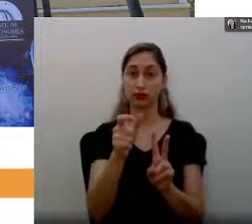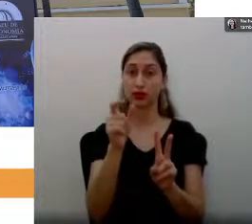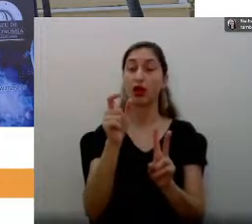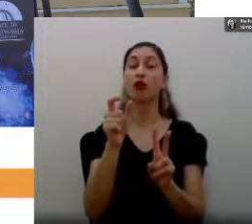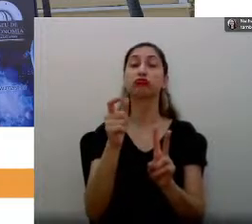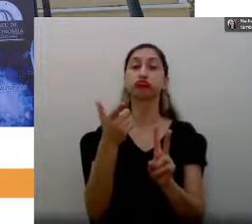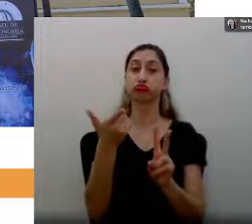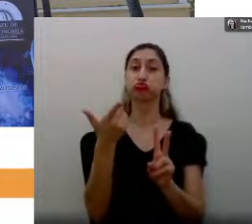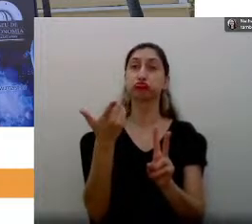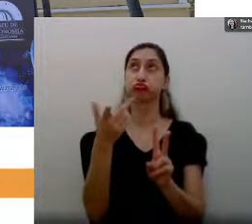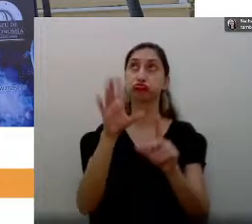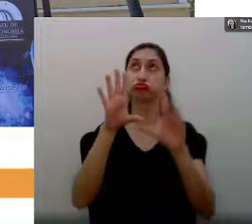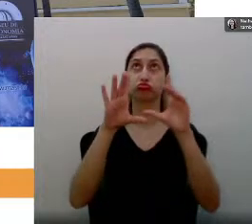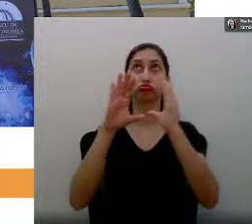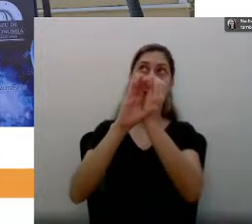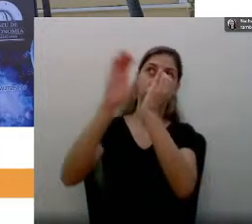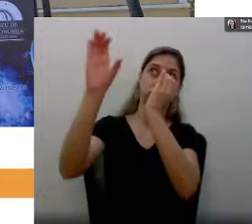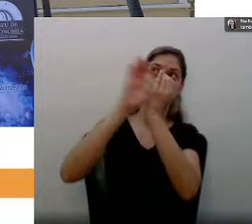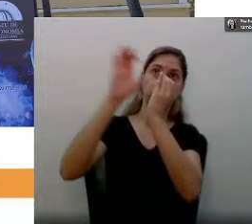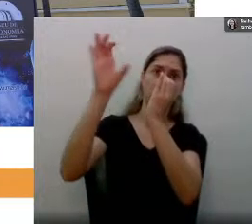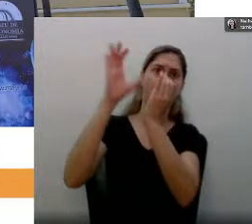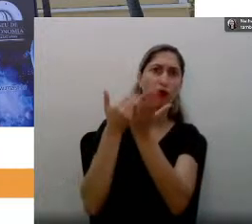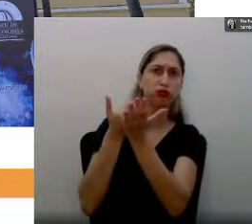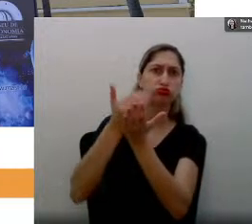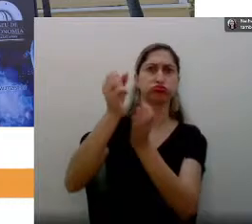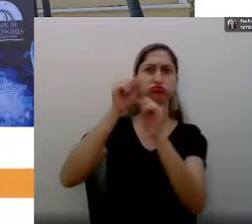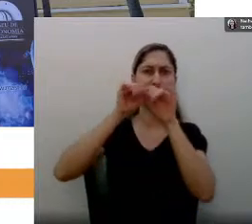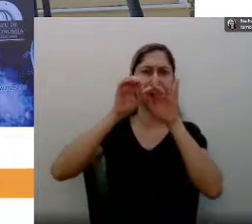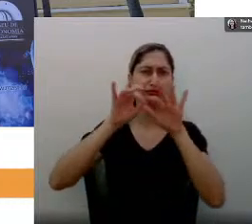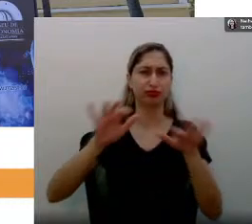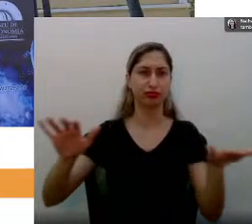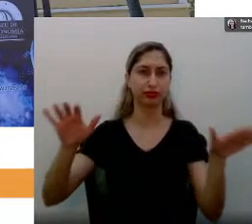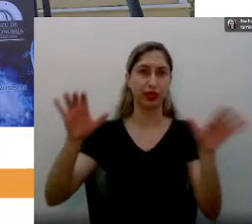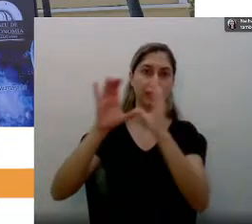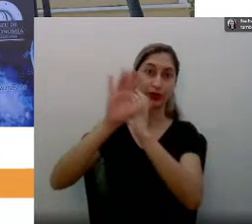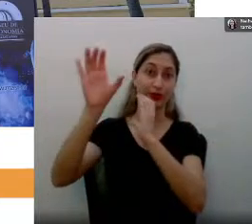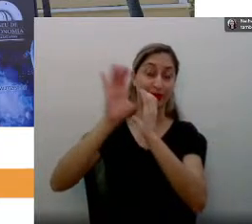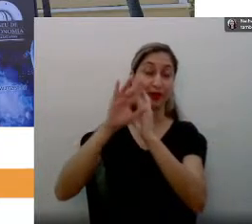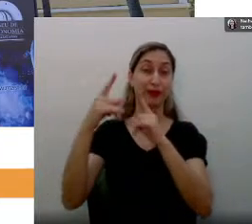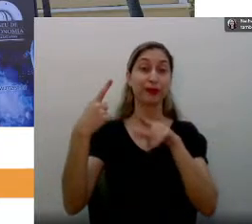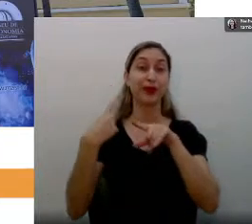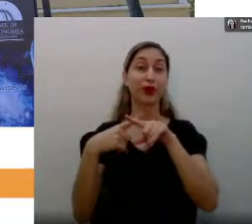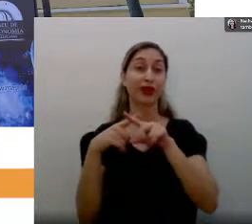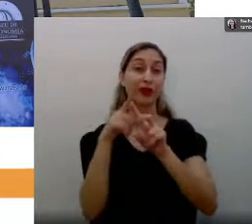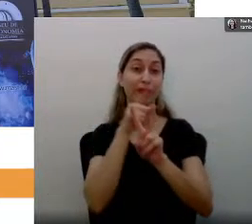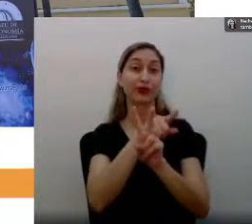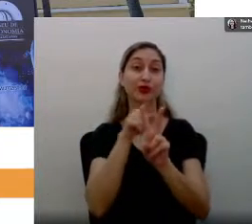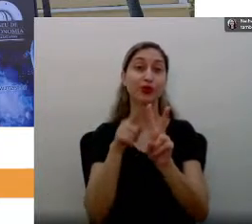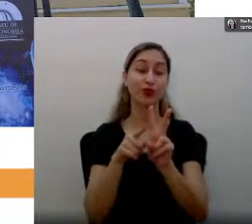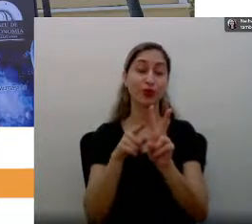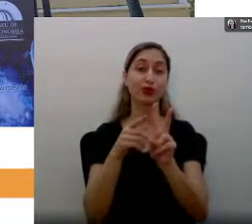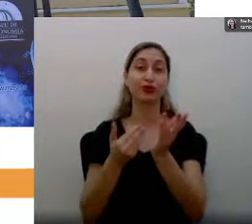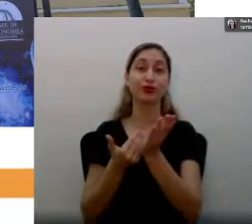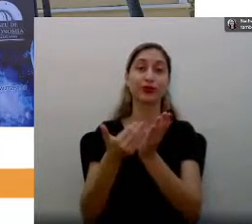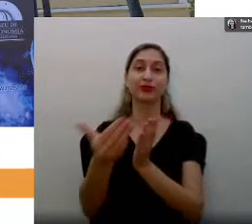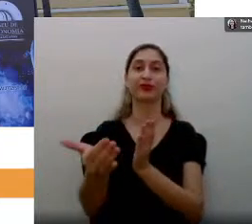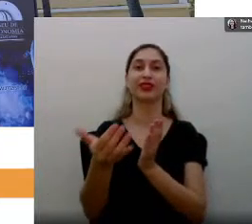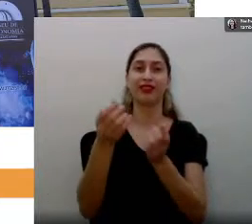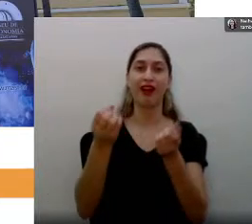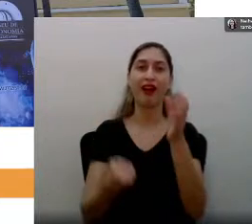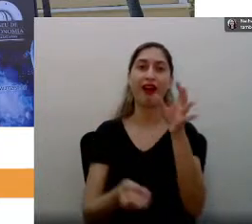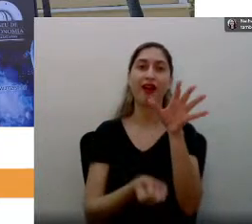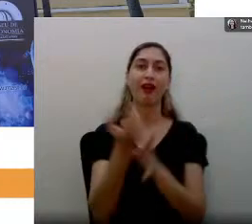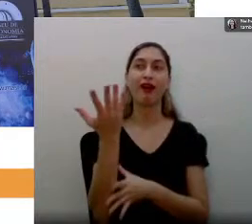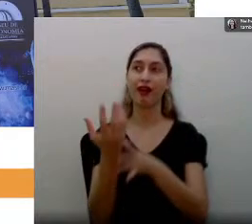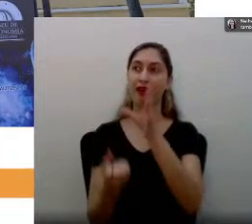desenvolvimento inteiro né da isonomia e eles ficaram muito conhecidos por fazer se tiver Essas atividades astronômicas aqui